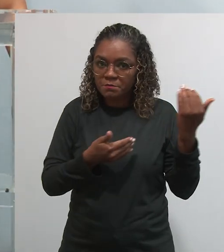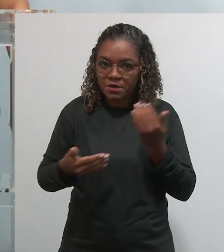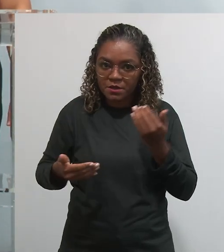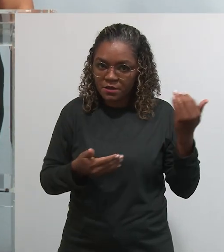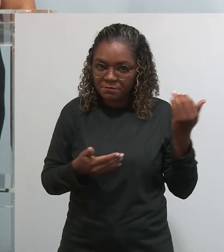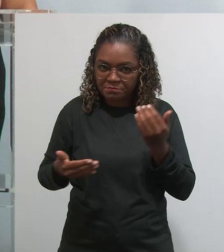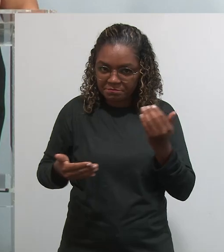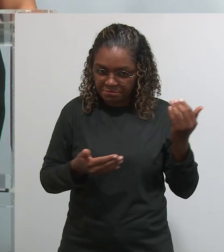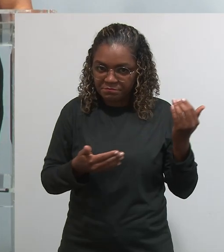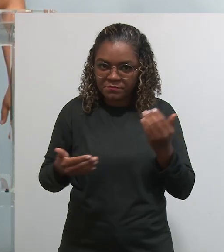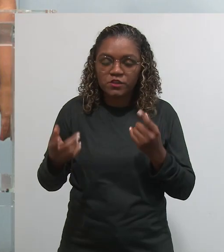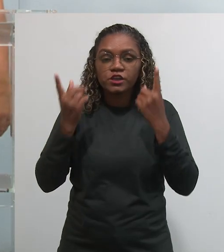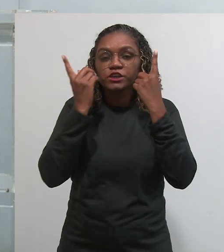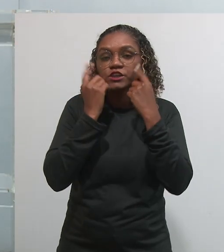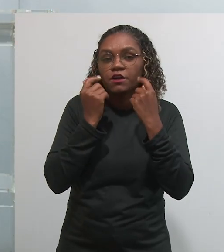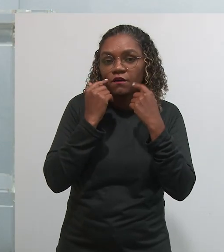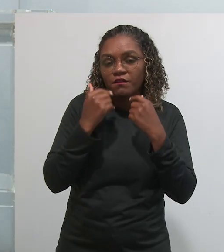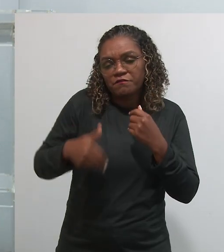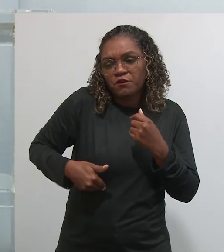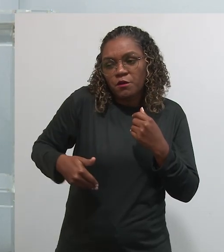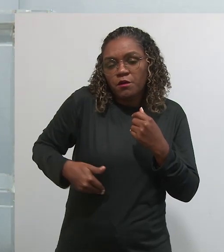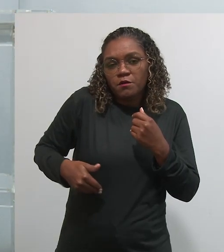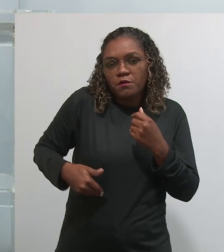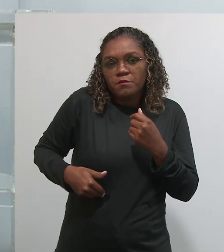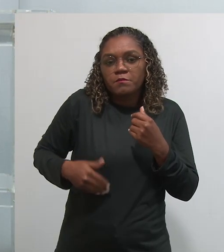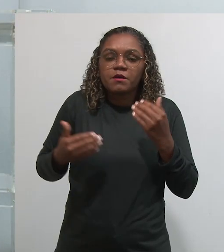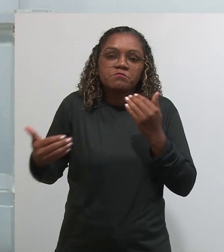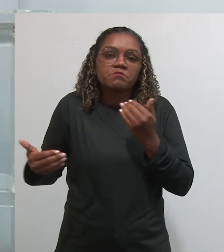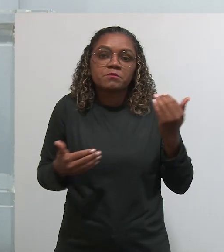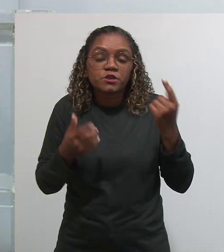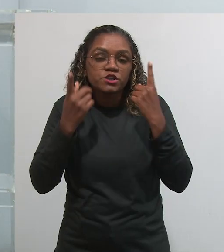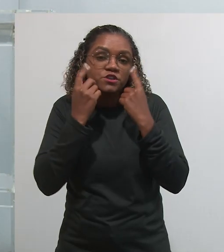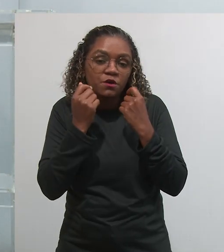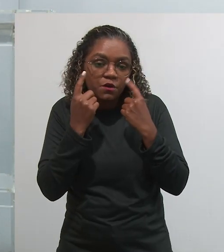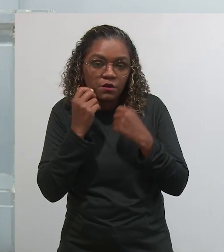maioria, choram quando estão com fome, choram porque